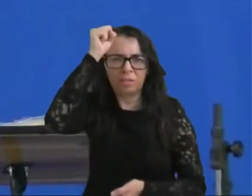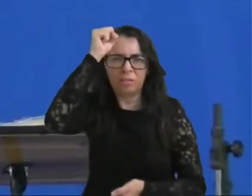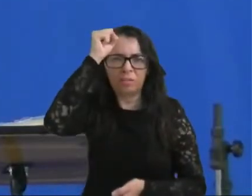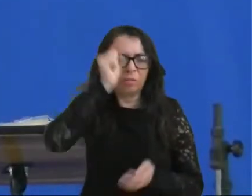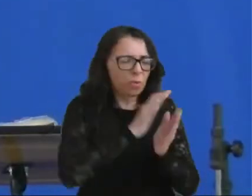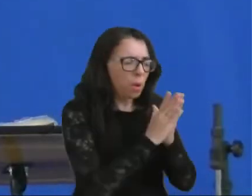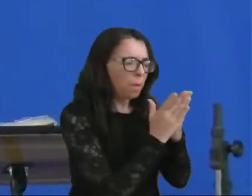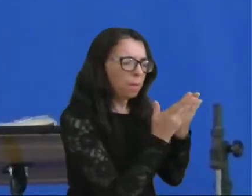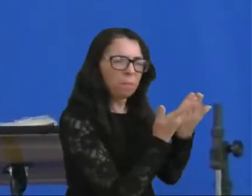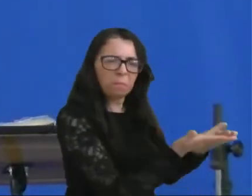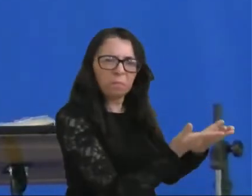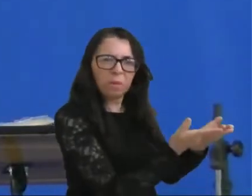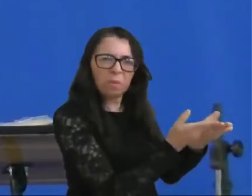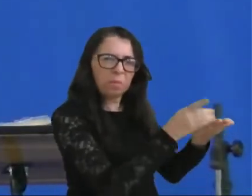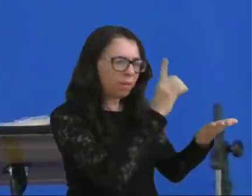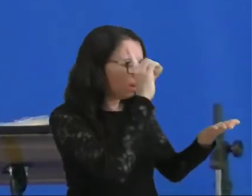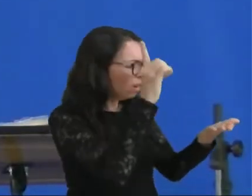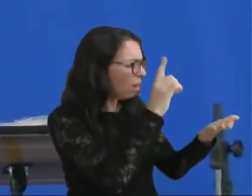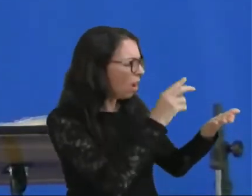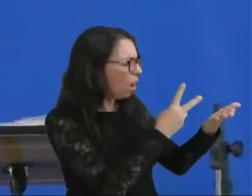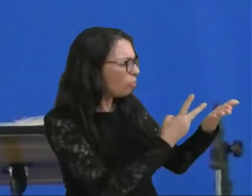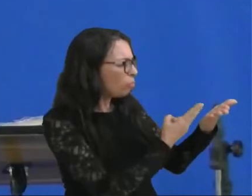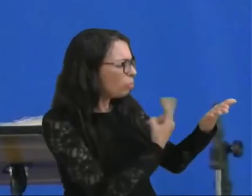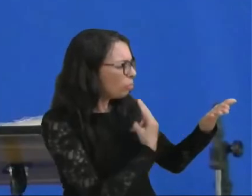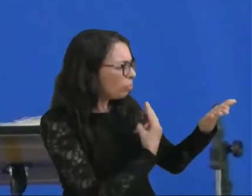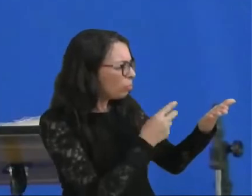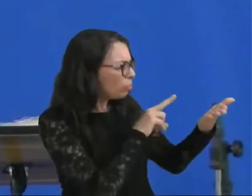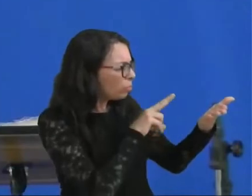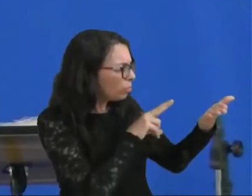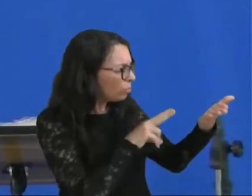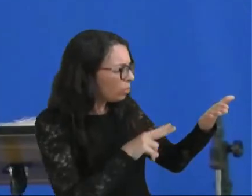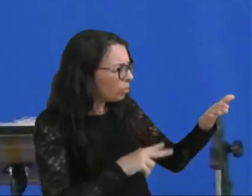do amor de Deus, do amor pleno de Deus em abundância.